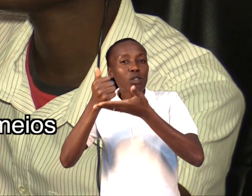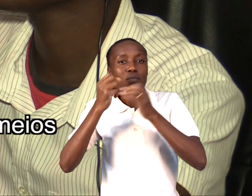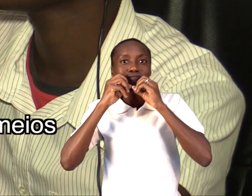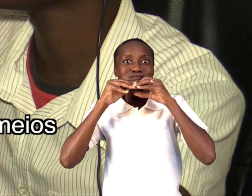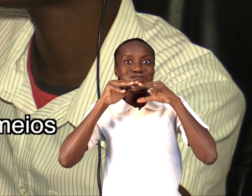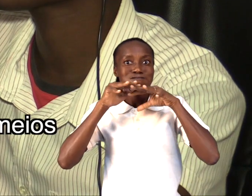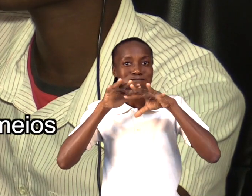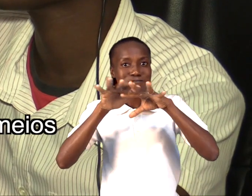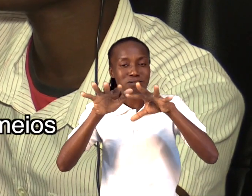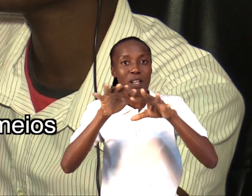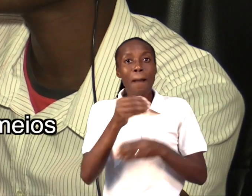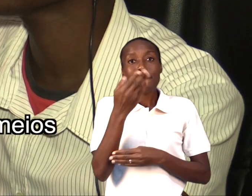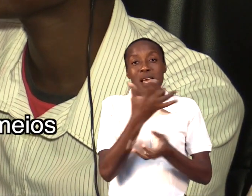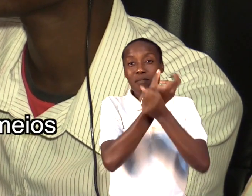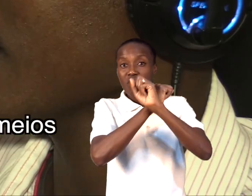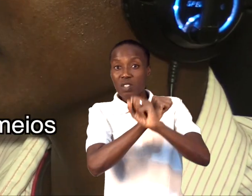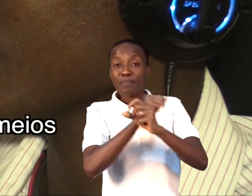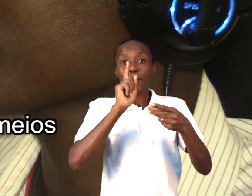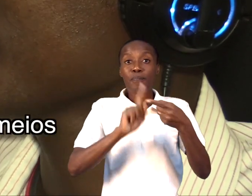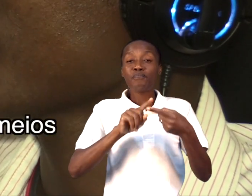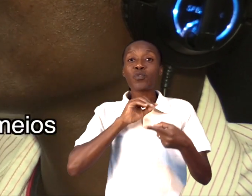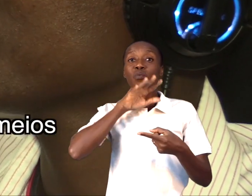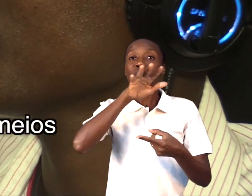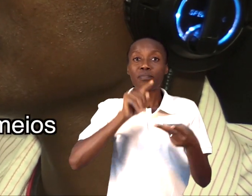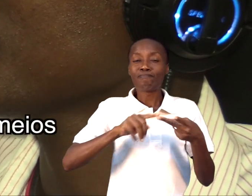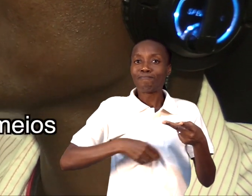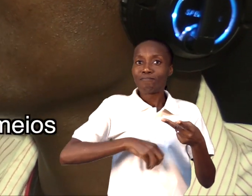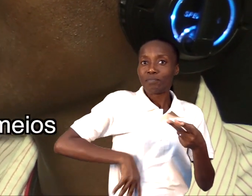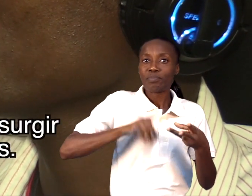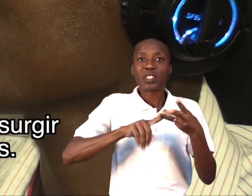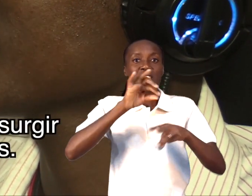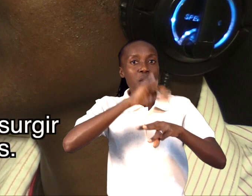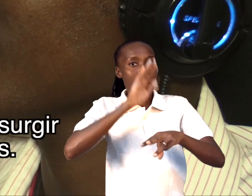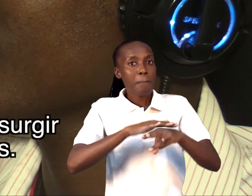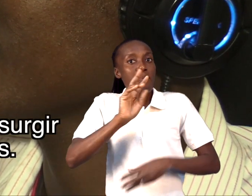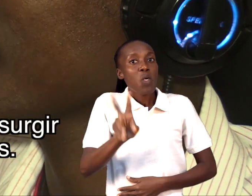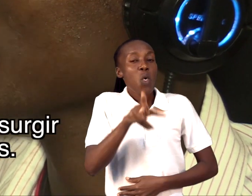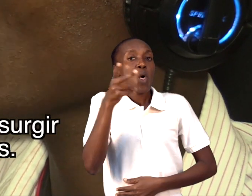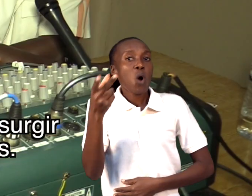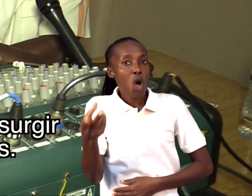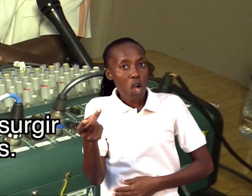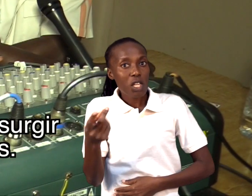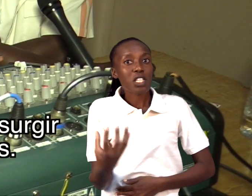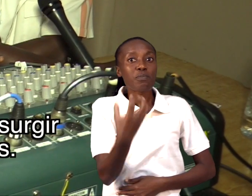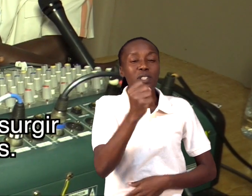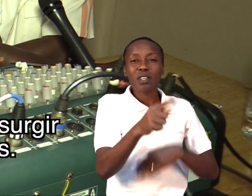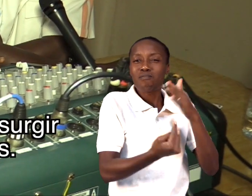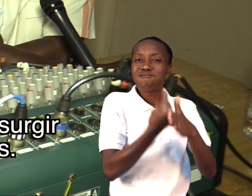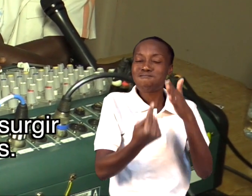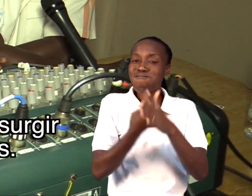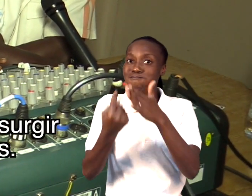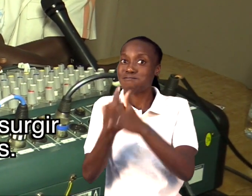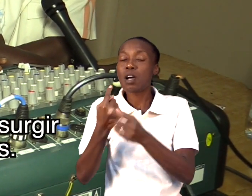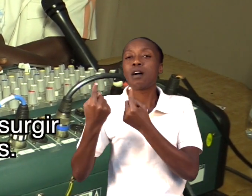para ajudar a difundir informação de meios de prevenção para as doenças como cólera, diarreia, malária e outras